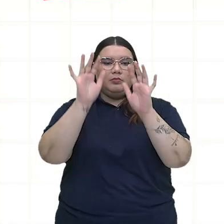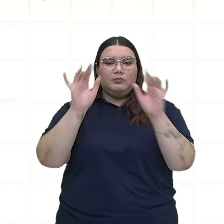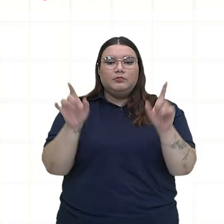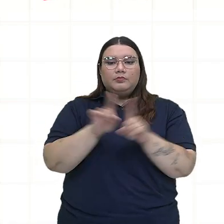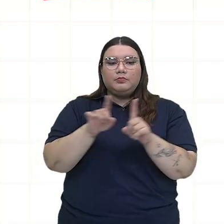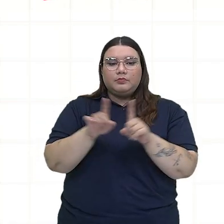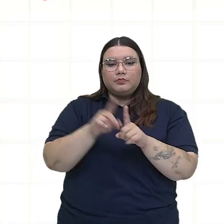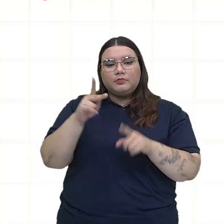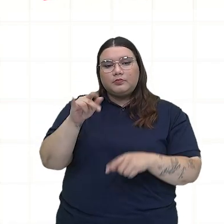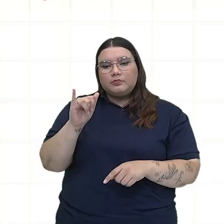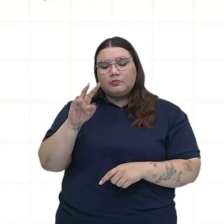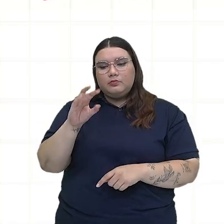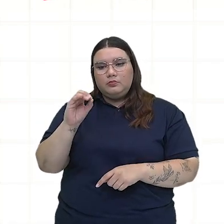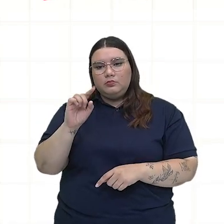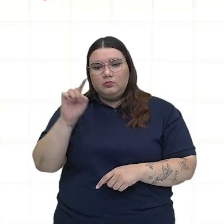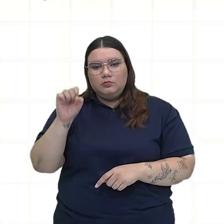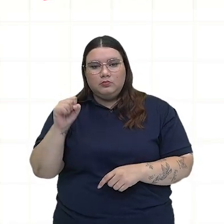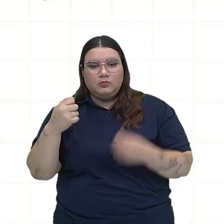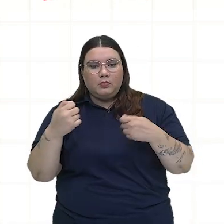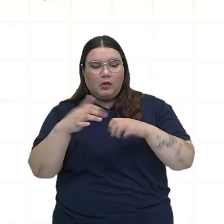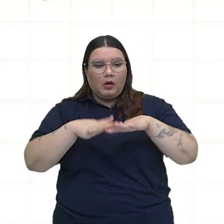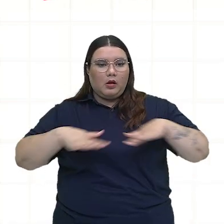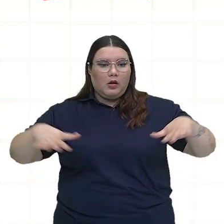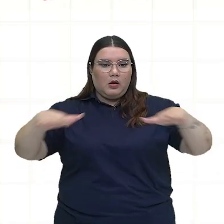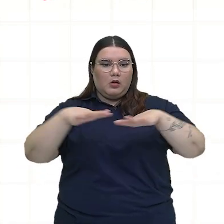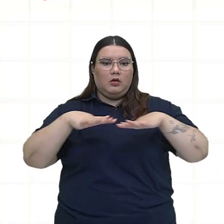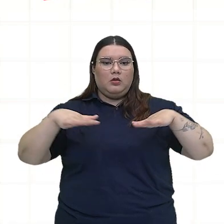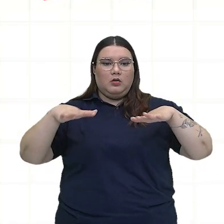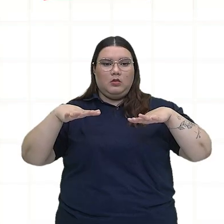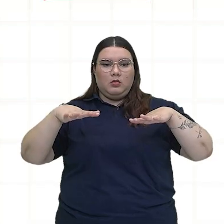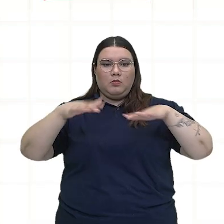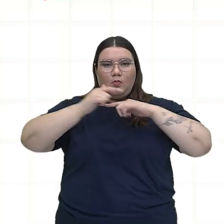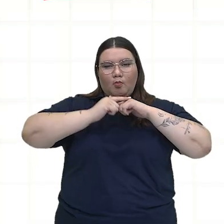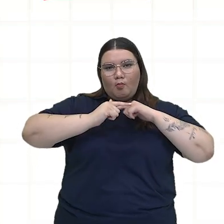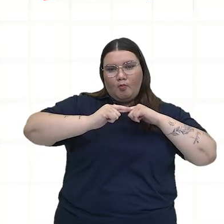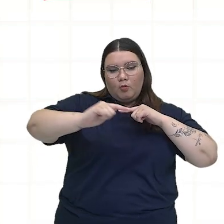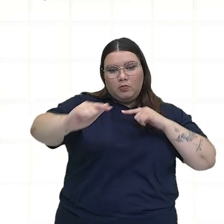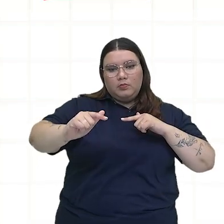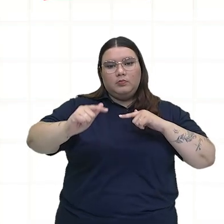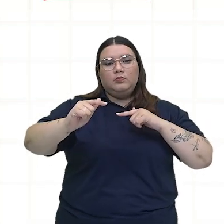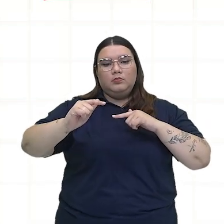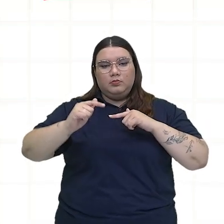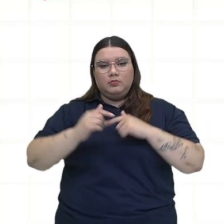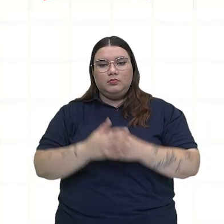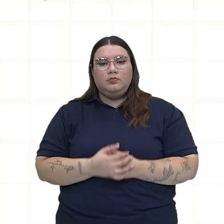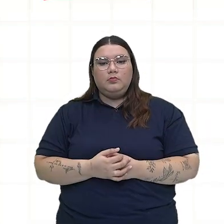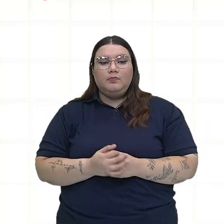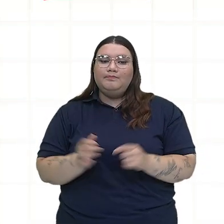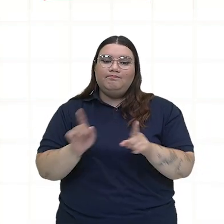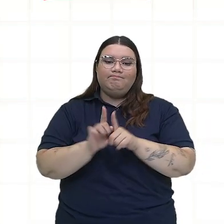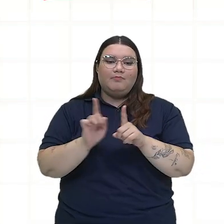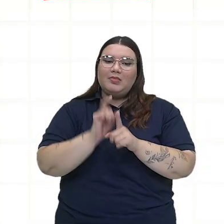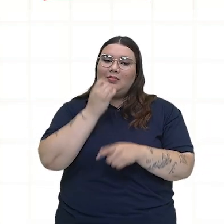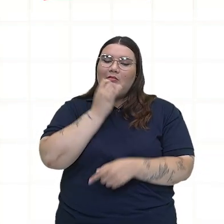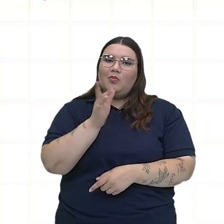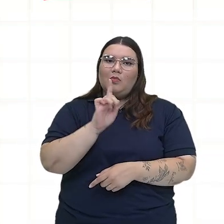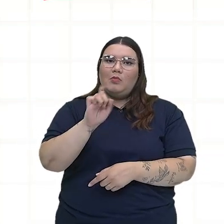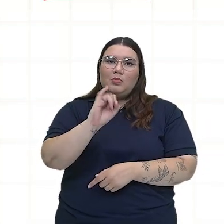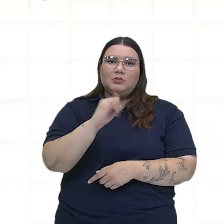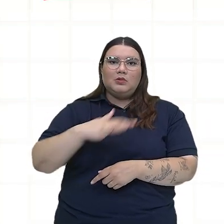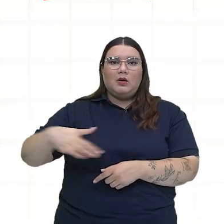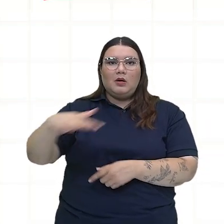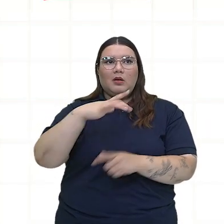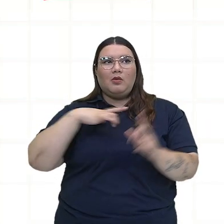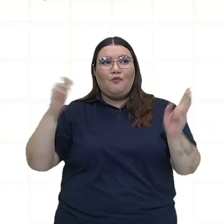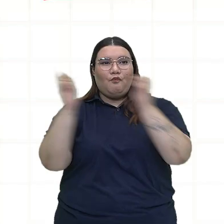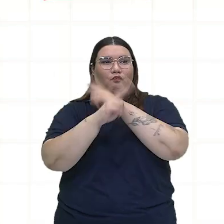Os pivôs exigem que o local sejam planos, vou já mostrar para vocês o que são esses pivôs, e também não é adequada